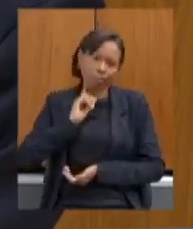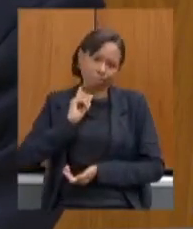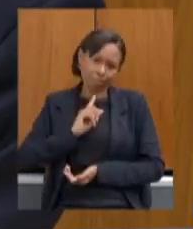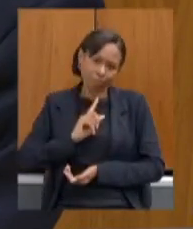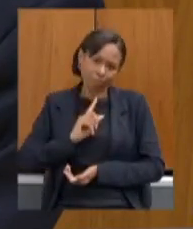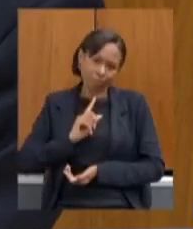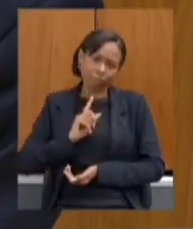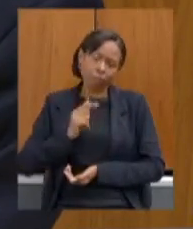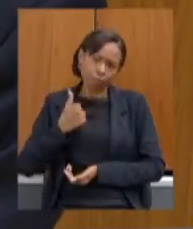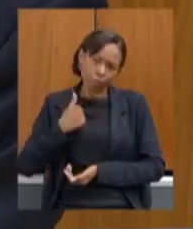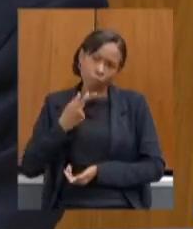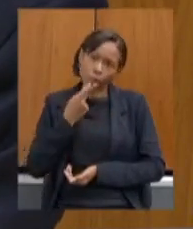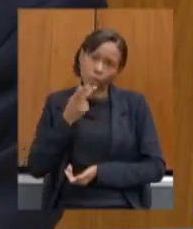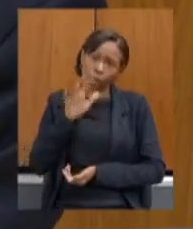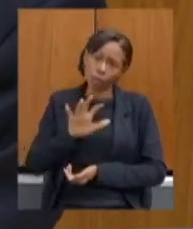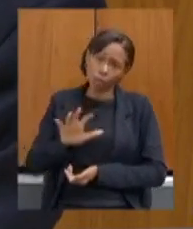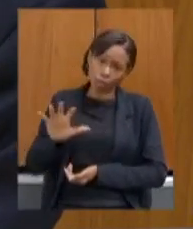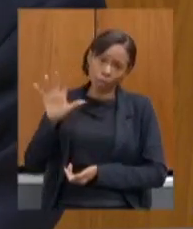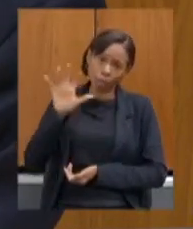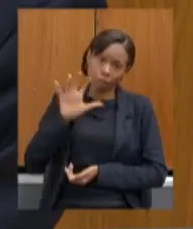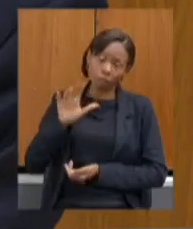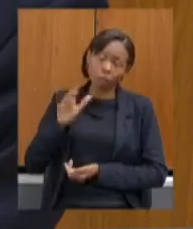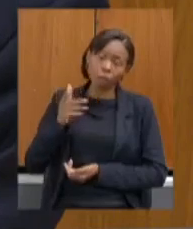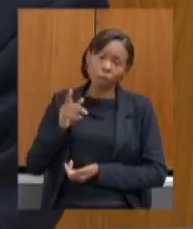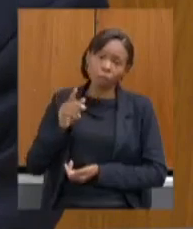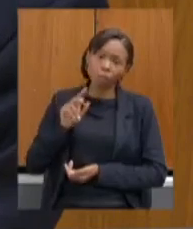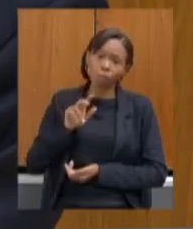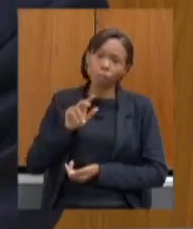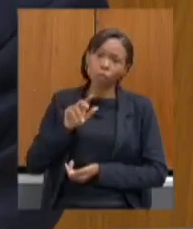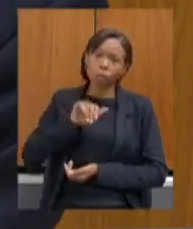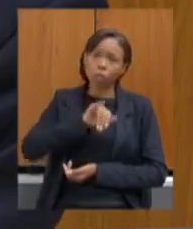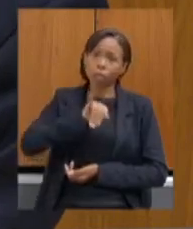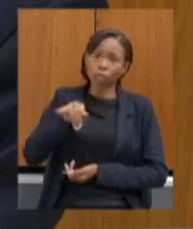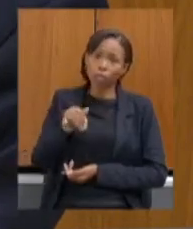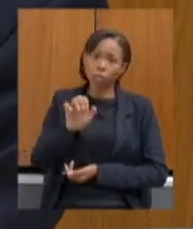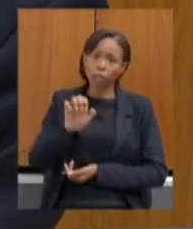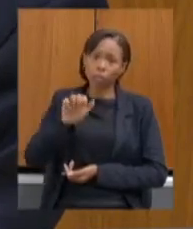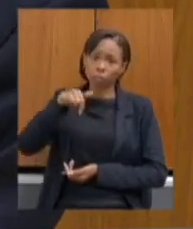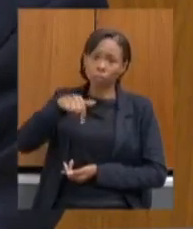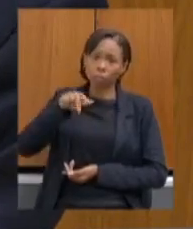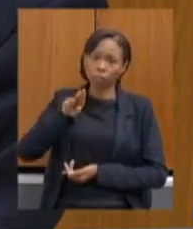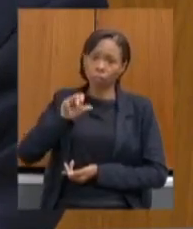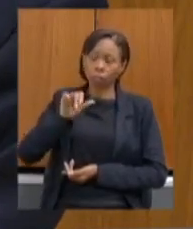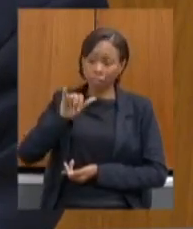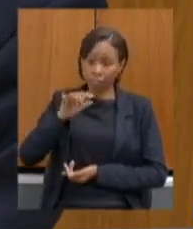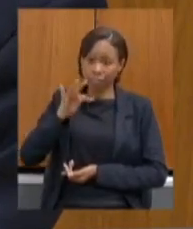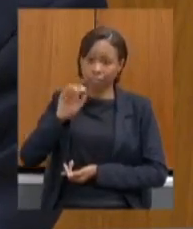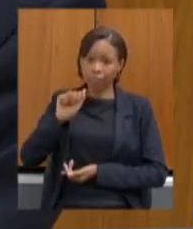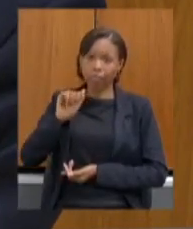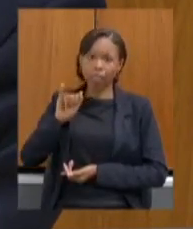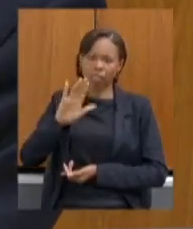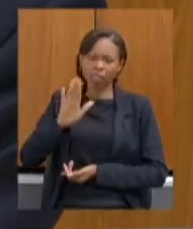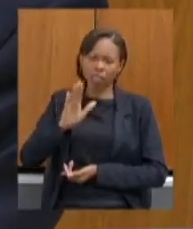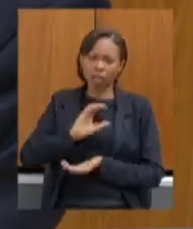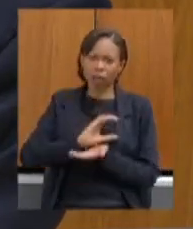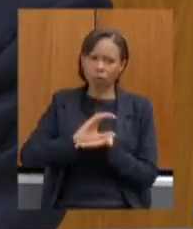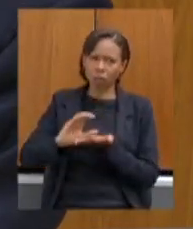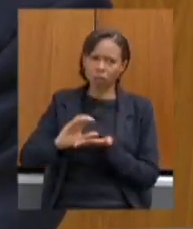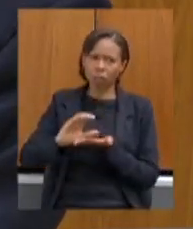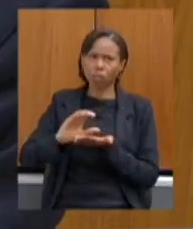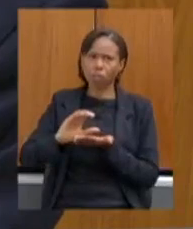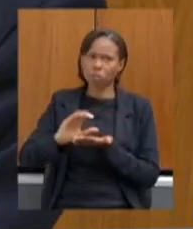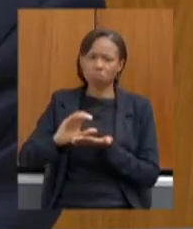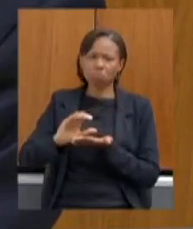regionalmente é a questão da barragem que está aí. Lá já foi investido 176 milhões, tem mais 24 de